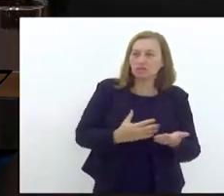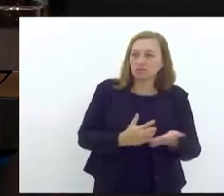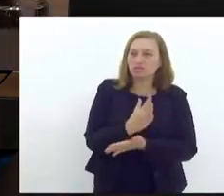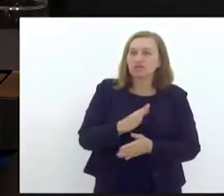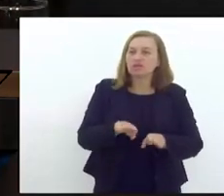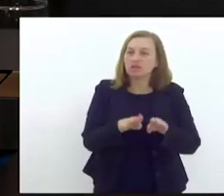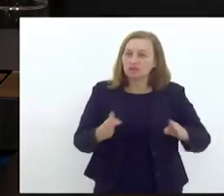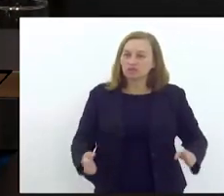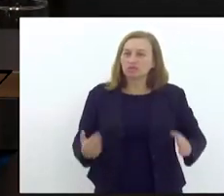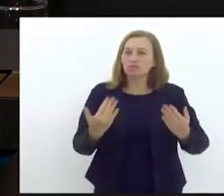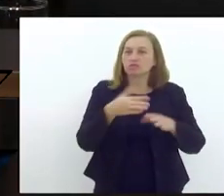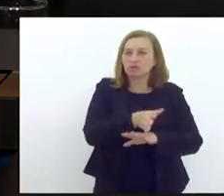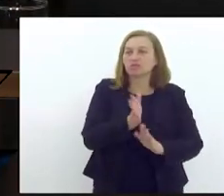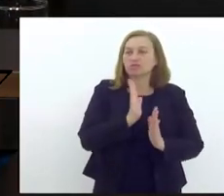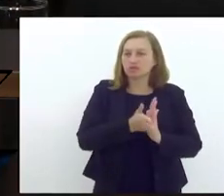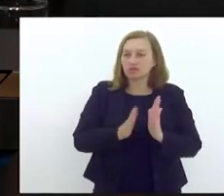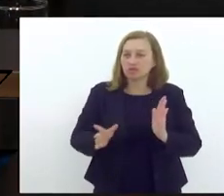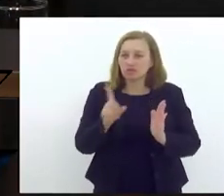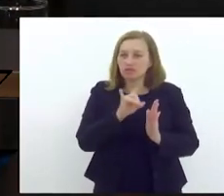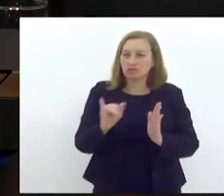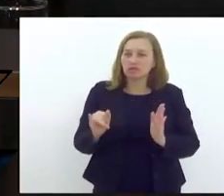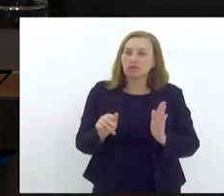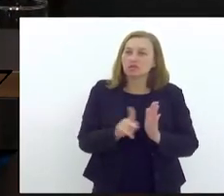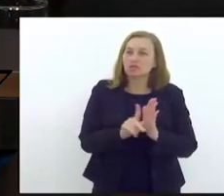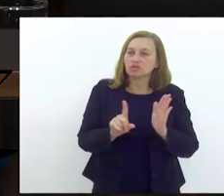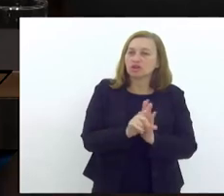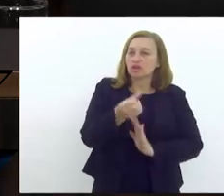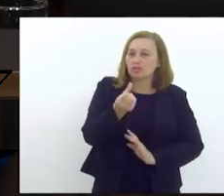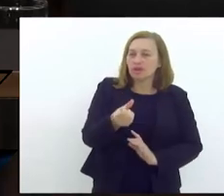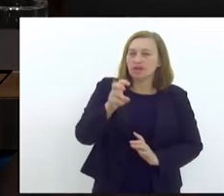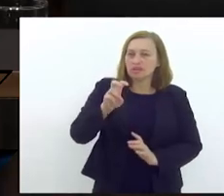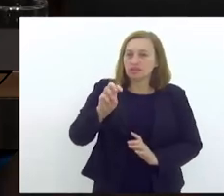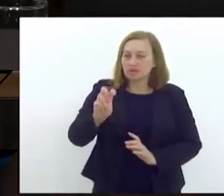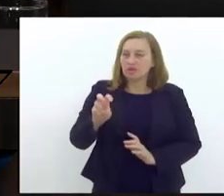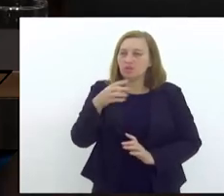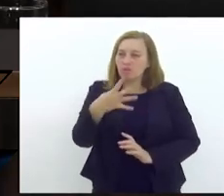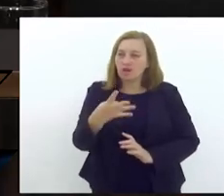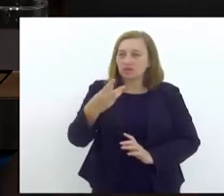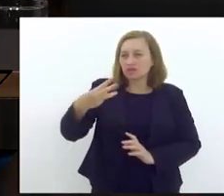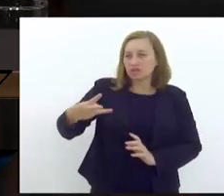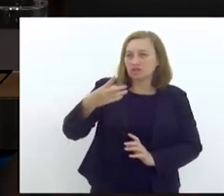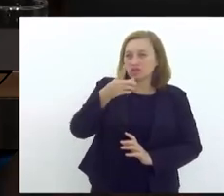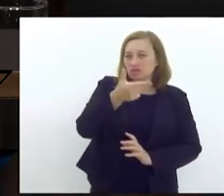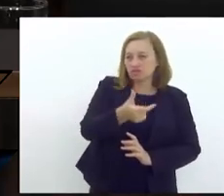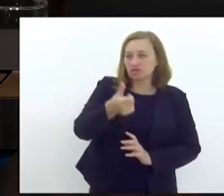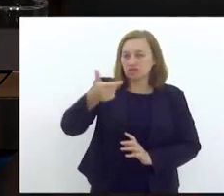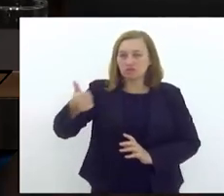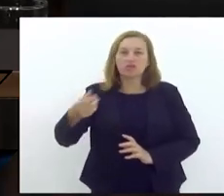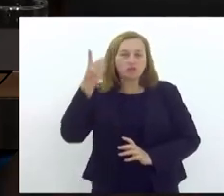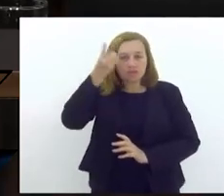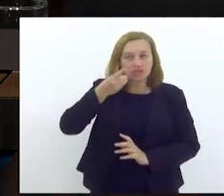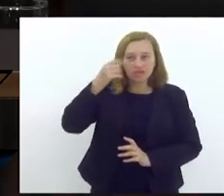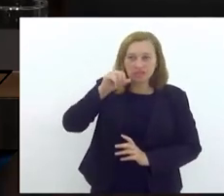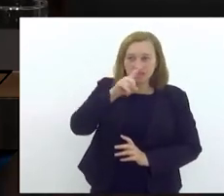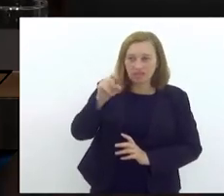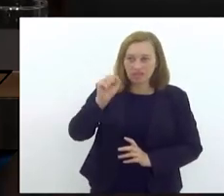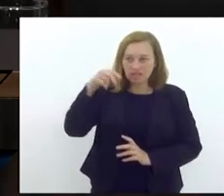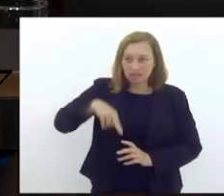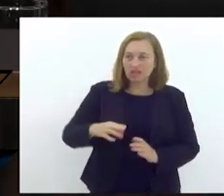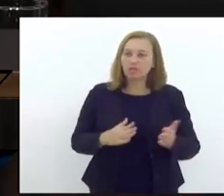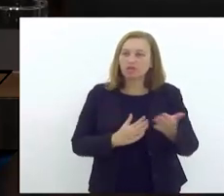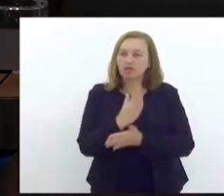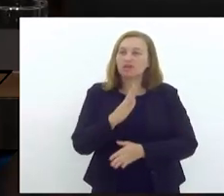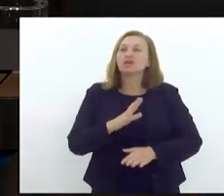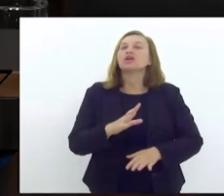a sobremesa é requerimento de inclusão nós do dia do projeto 6543 de 22 Deputado azedão senhores que a própria mãe estão